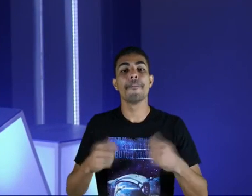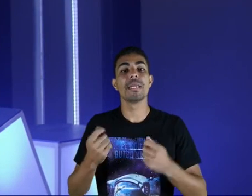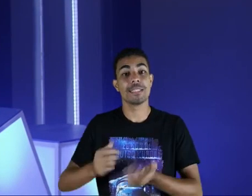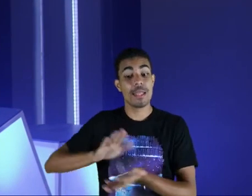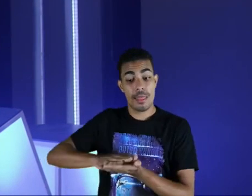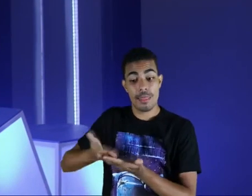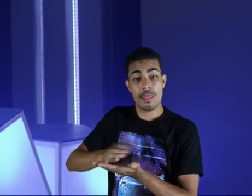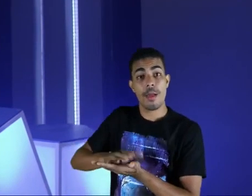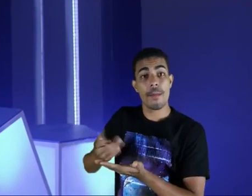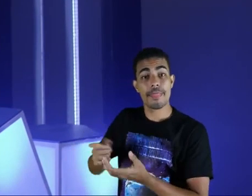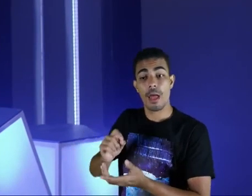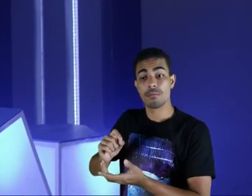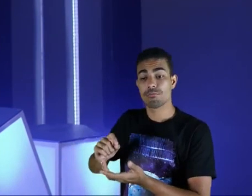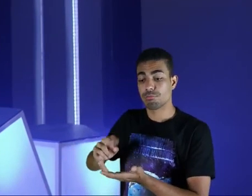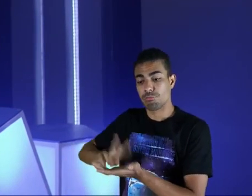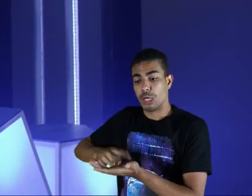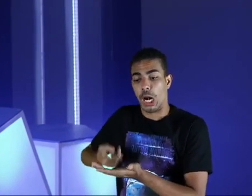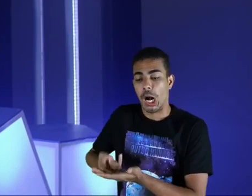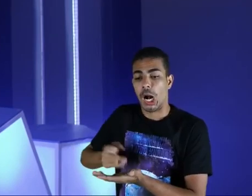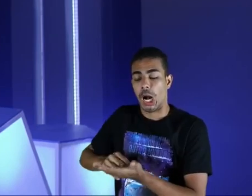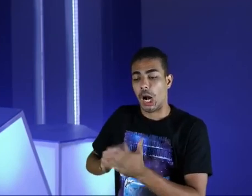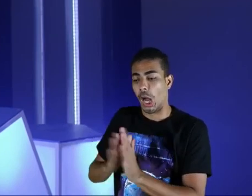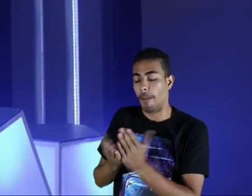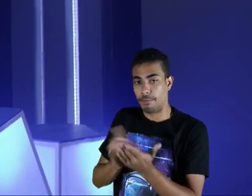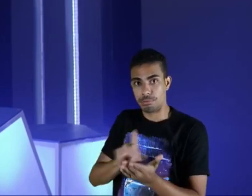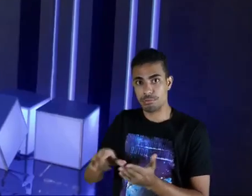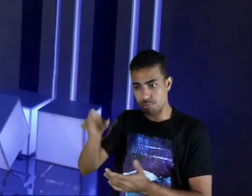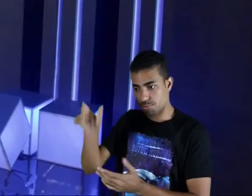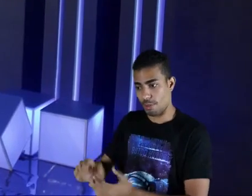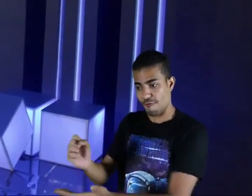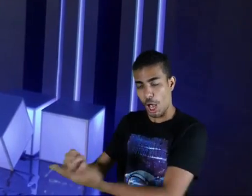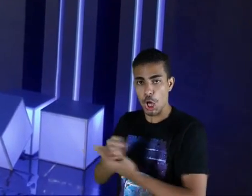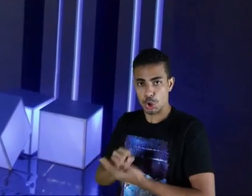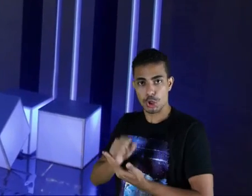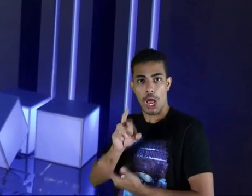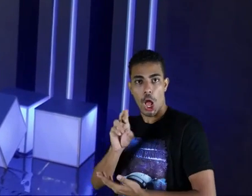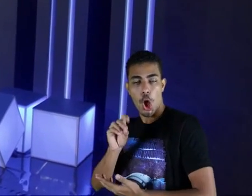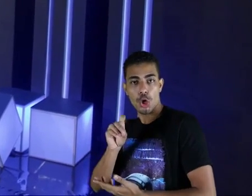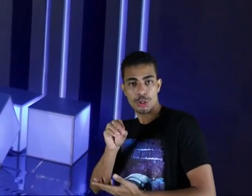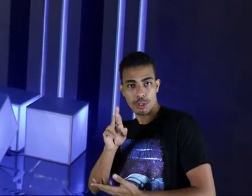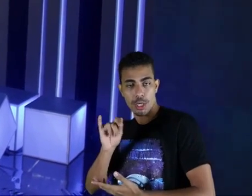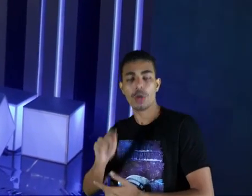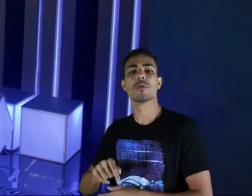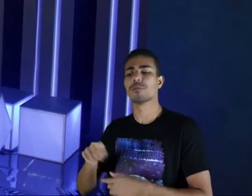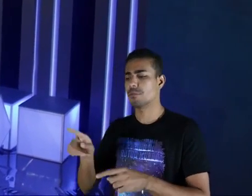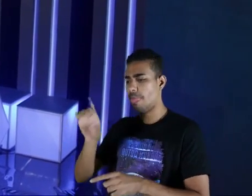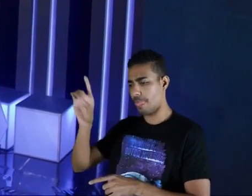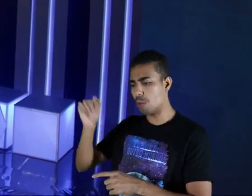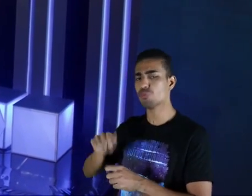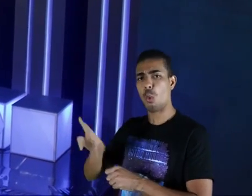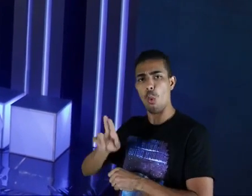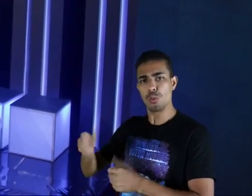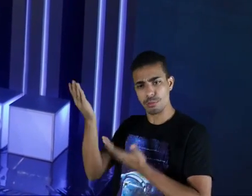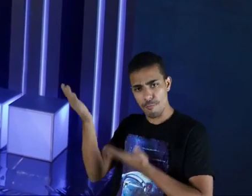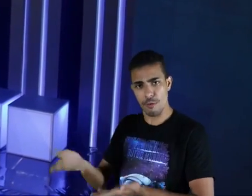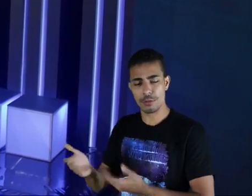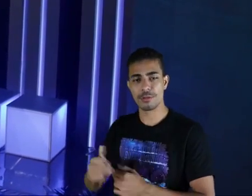interpretação bíblica, sobre hermenêutica, e você vai nos ajudar com isso. Que Deus te abençoe, que Deus te use. Vá em frente, meu